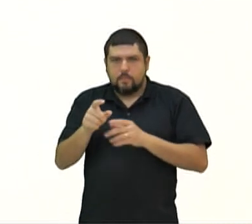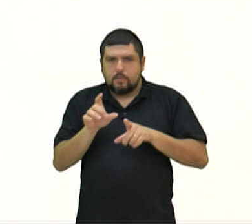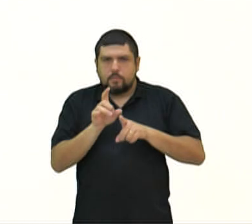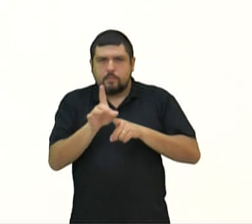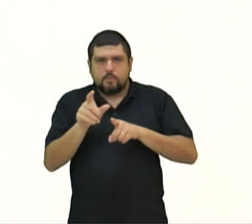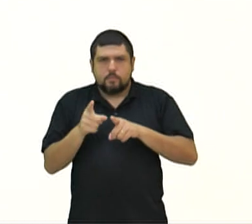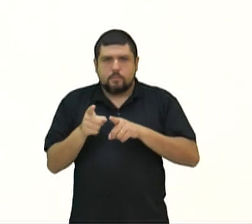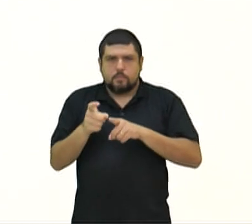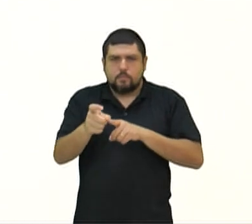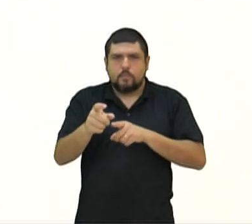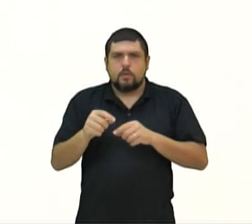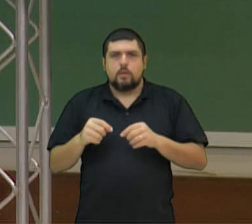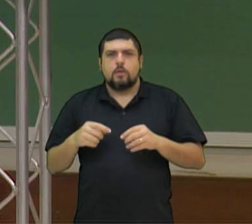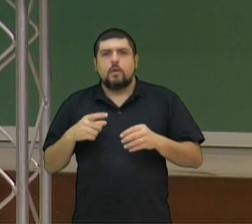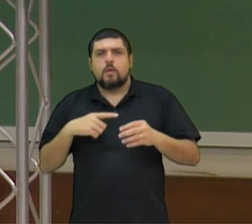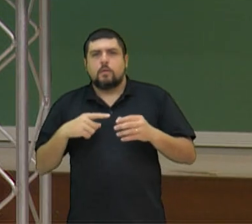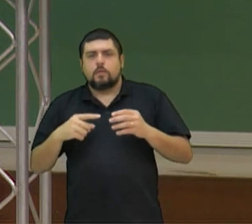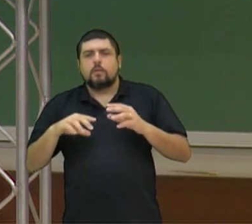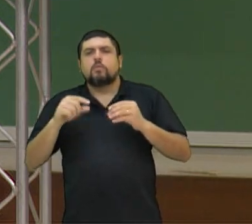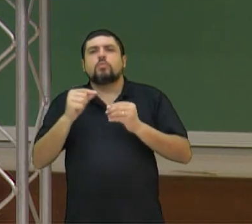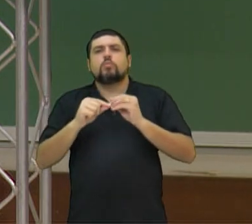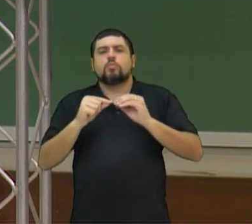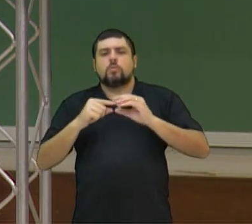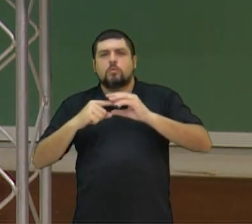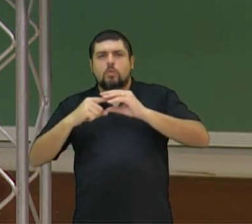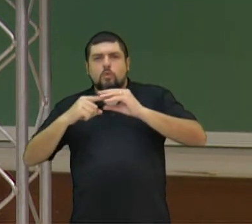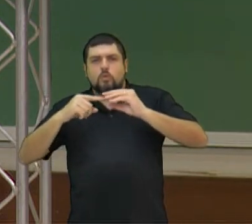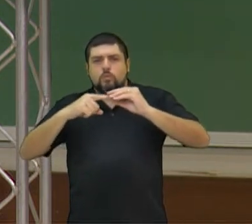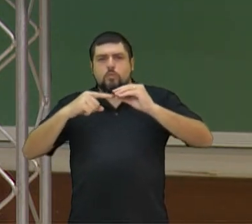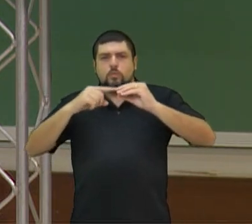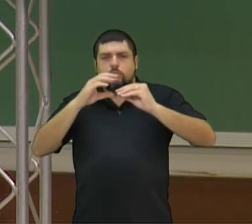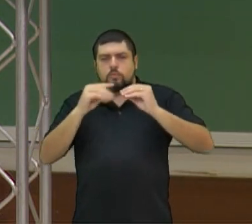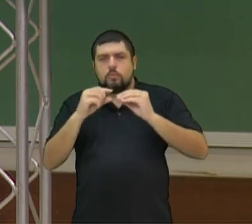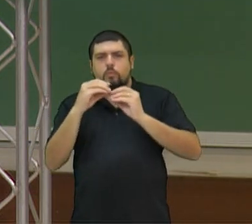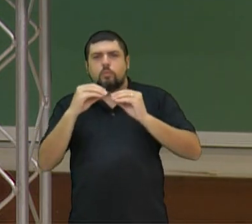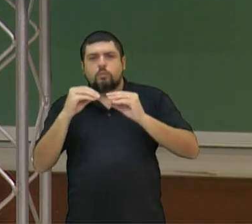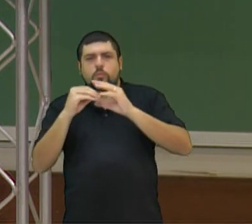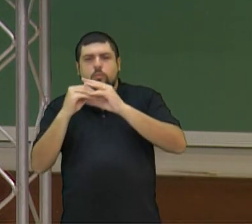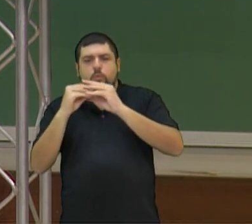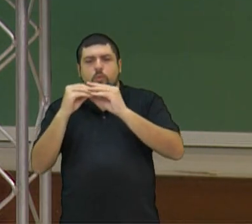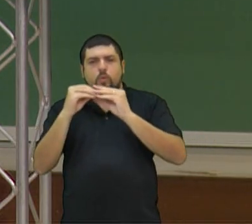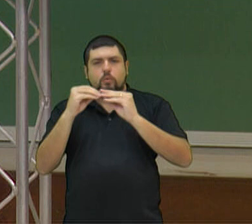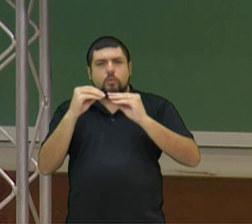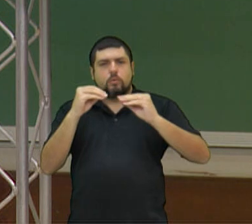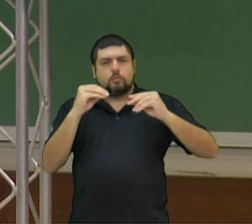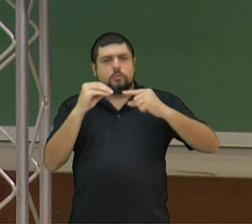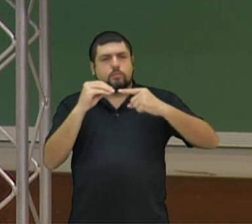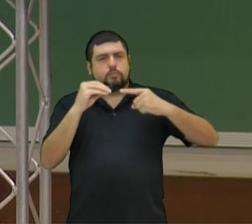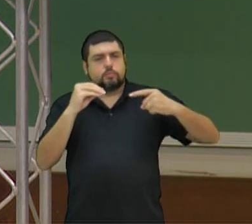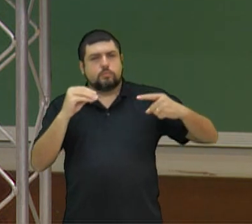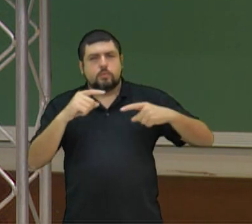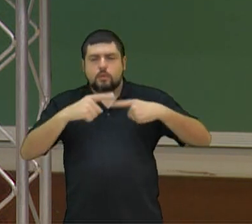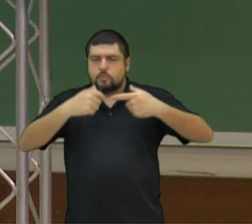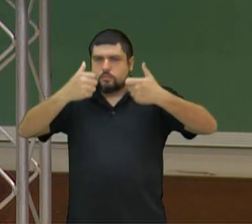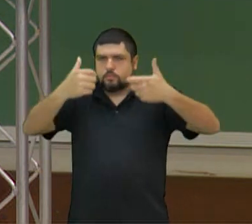ainda tem a fase de especialização, que também vai ser chamada espermiogênese, que a gente já vai ver também logo a